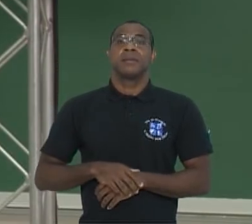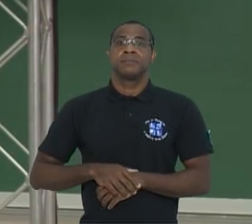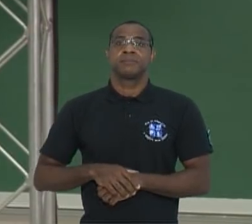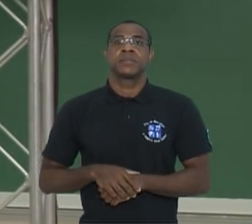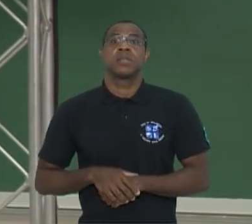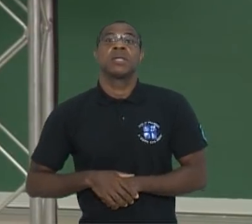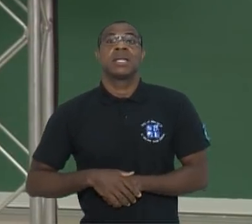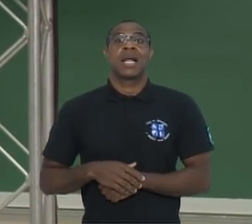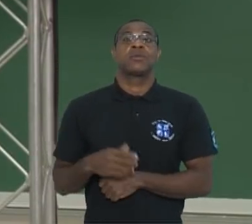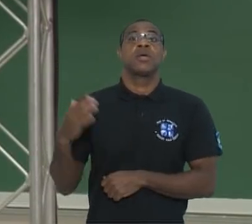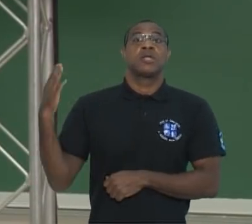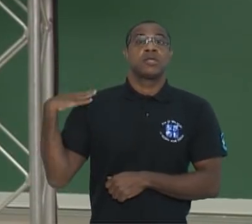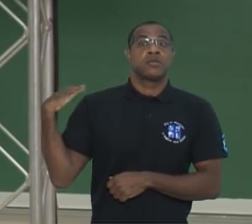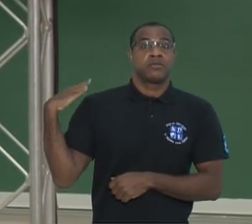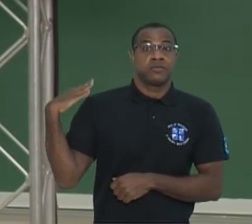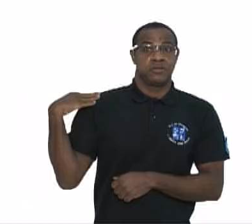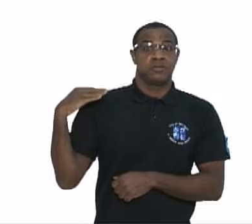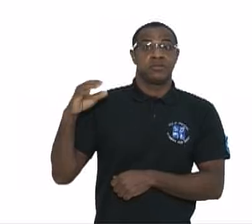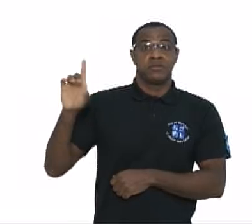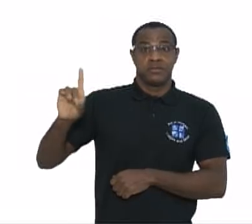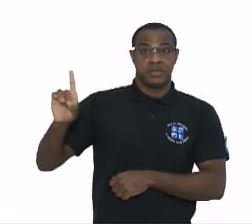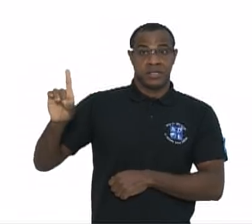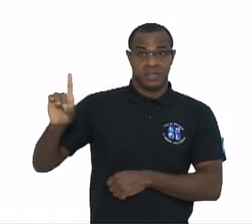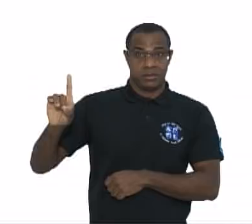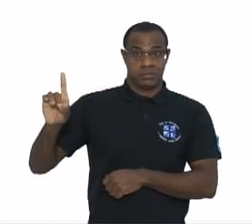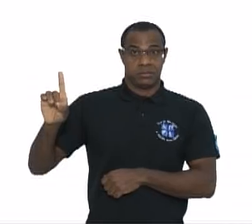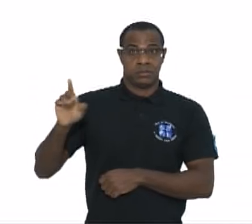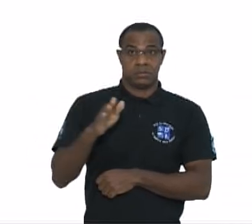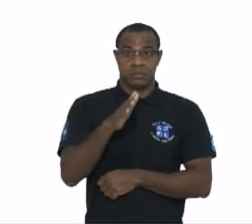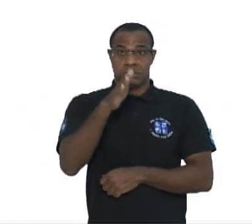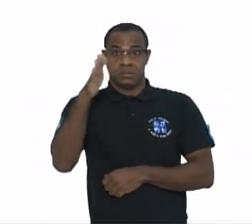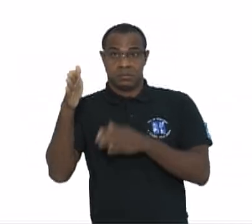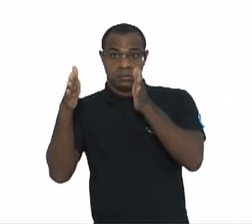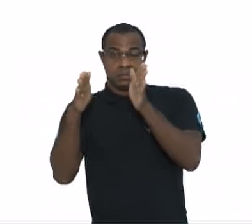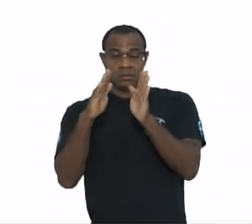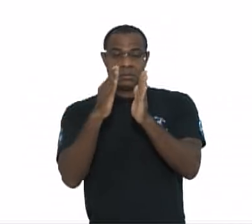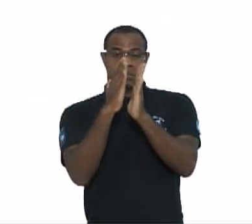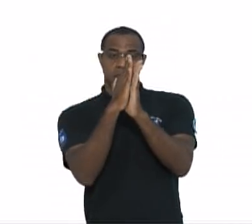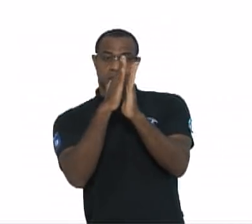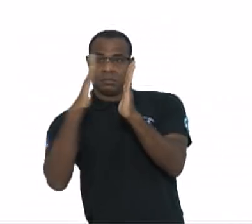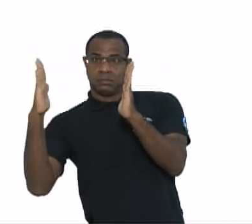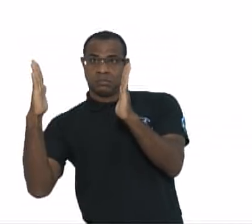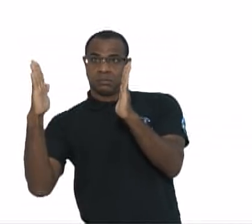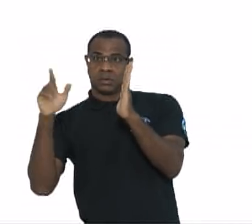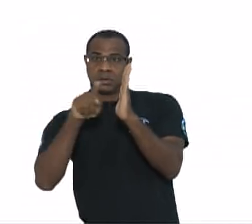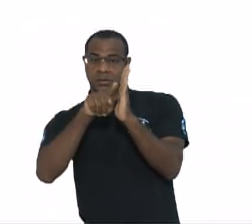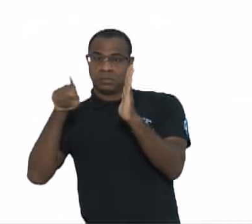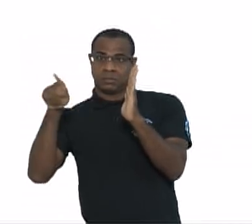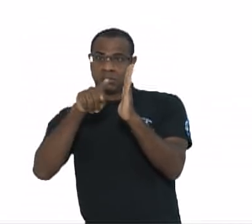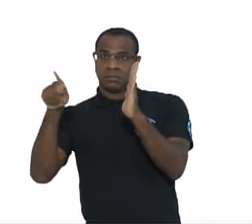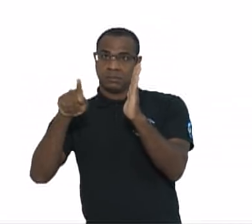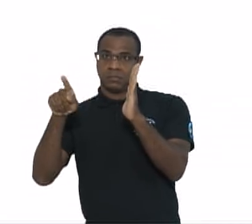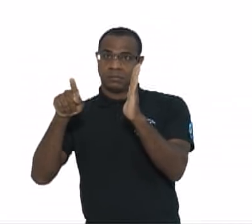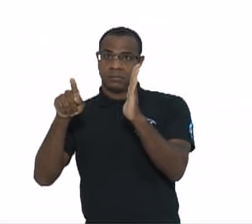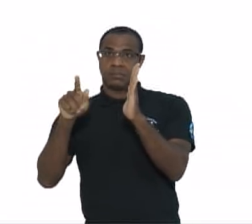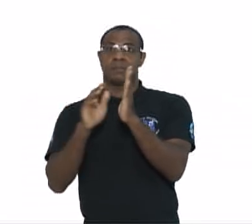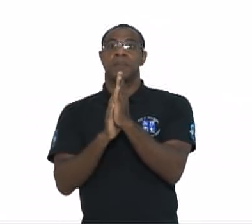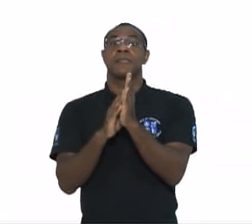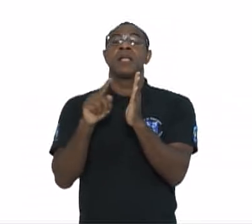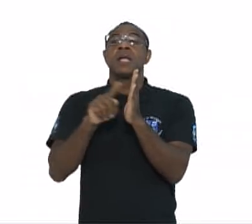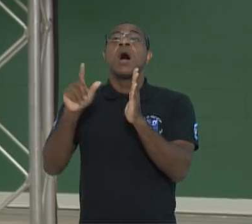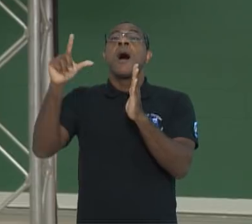unidade fundamental, nós temos 3 unidades conhecidas e que são chamadas de submúltiplos. Quer dizer que